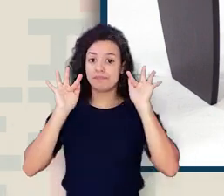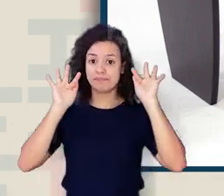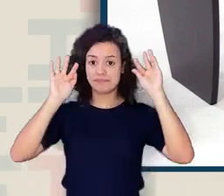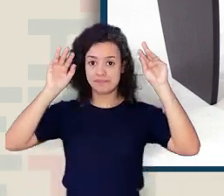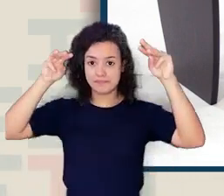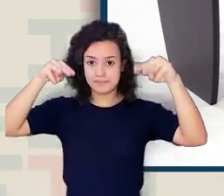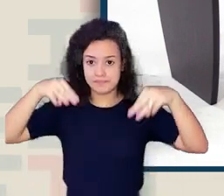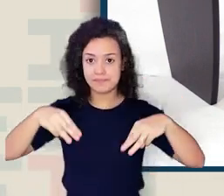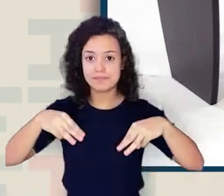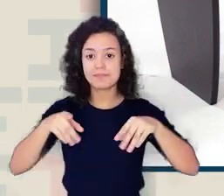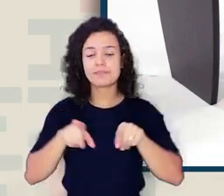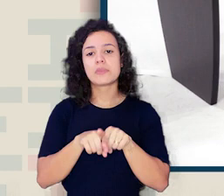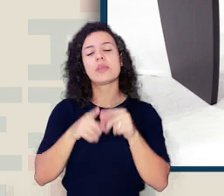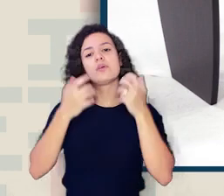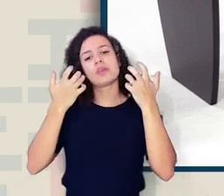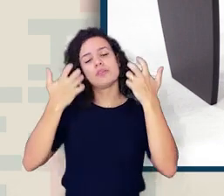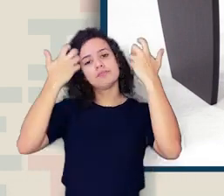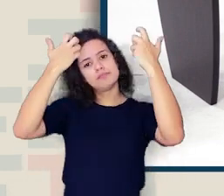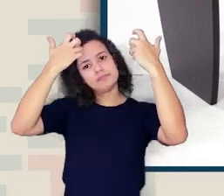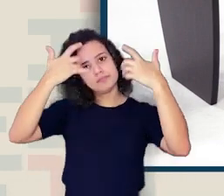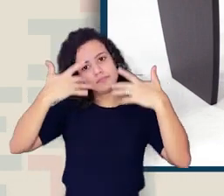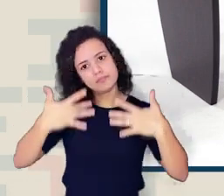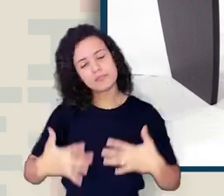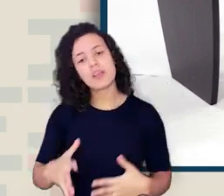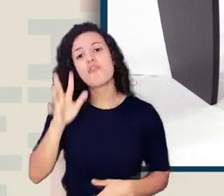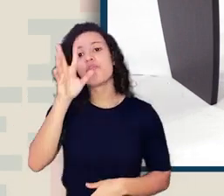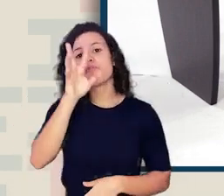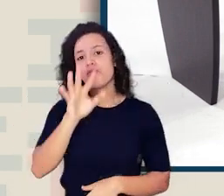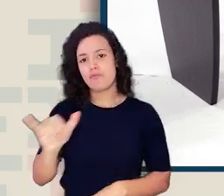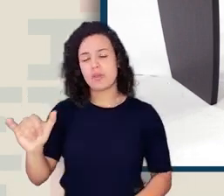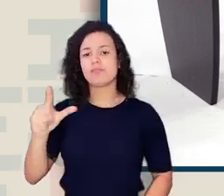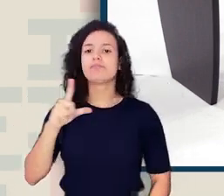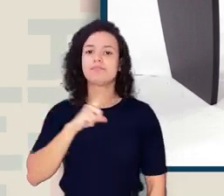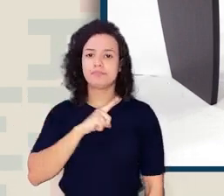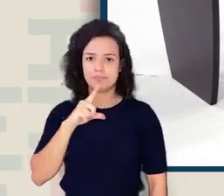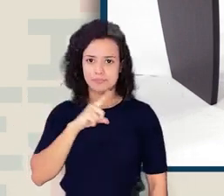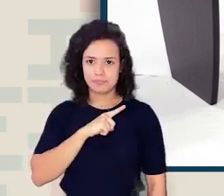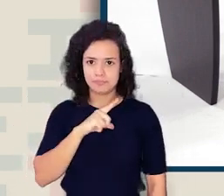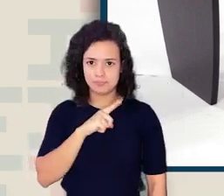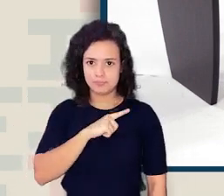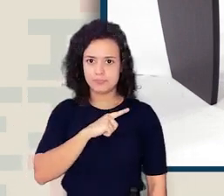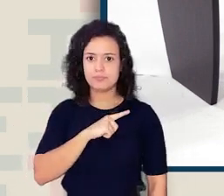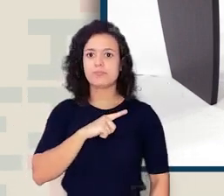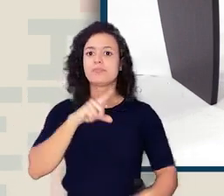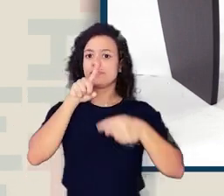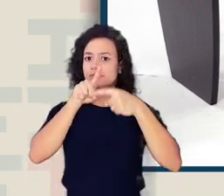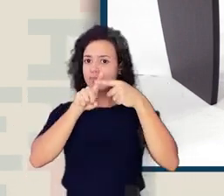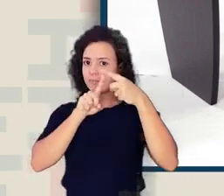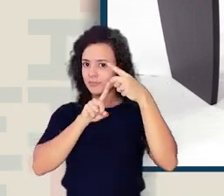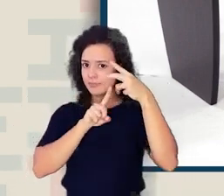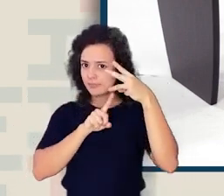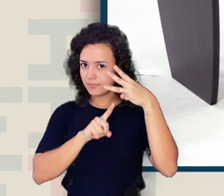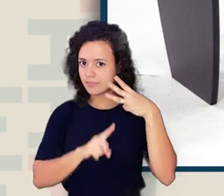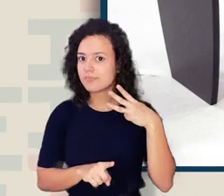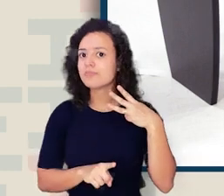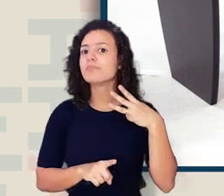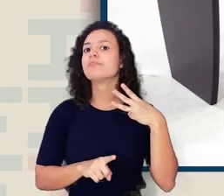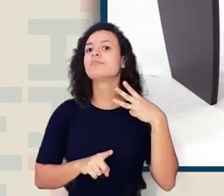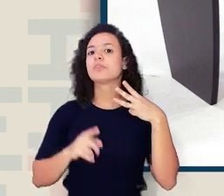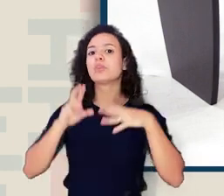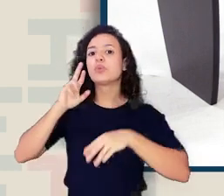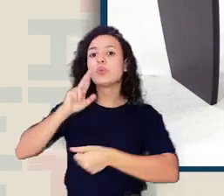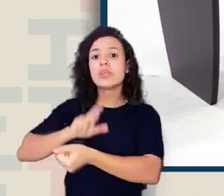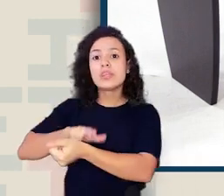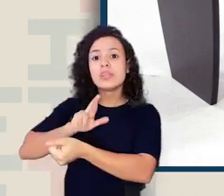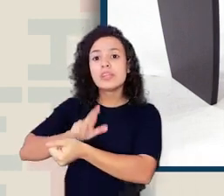Para ir fechando também esse momento, quero falar para vocês que nós vamos encontrar essas 3 sistematizações